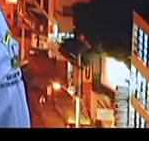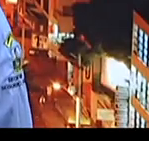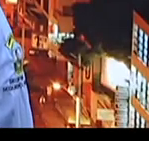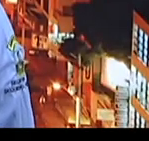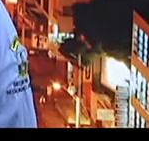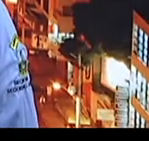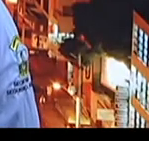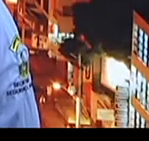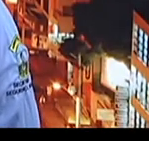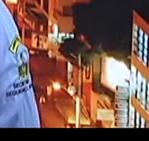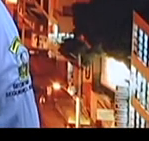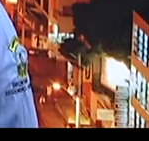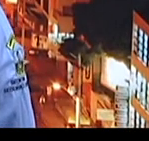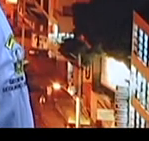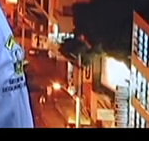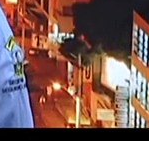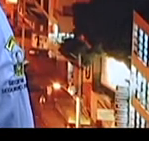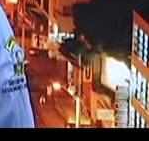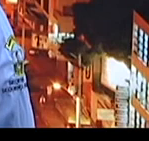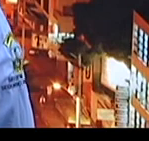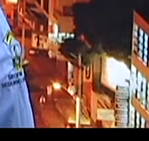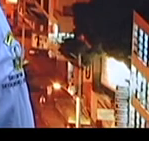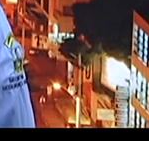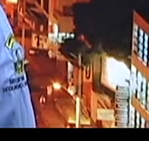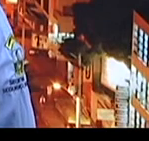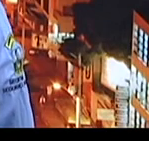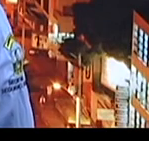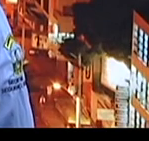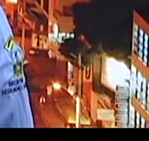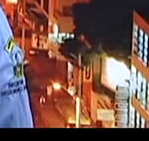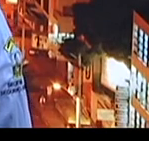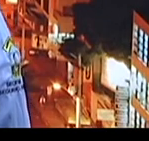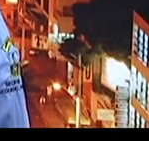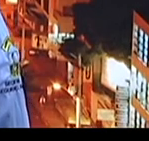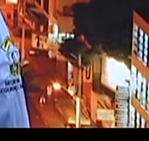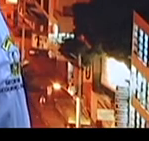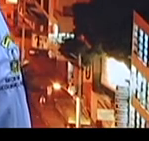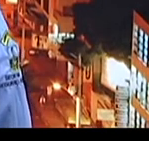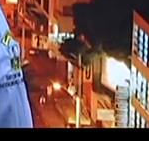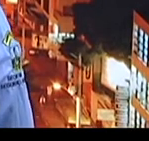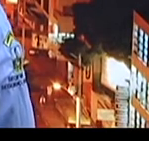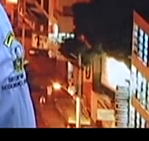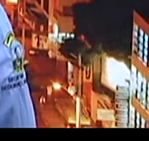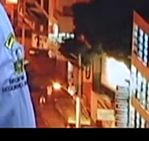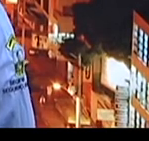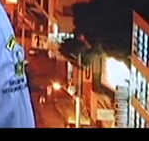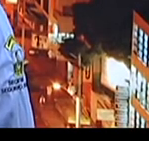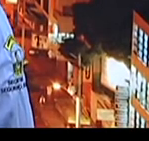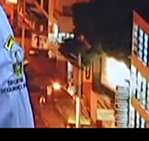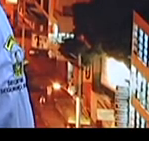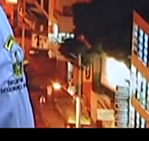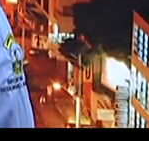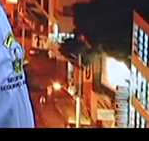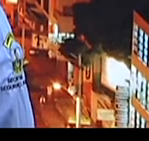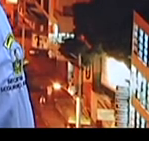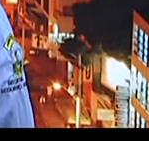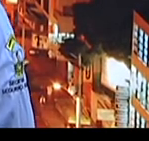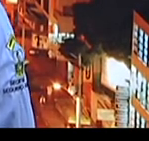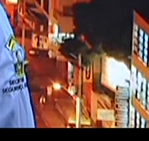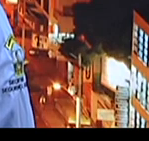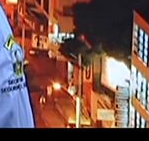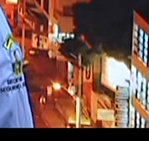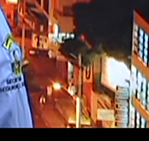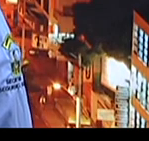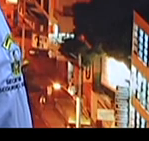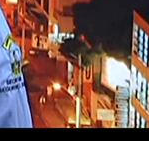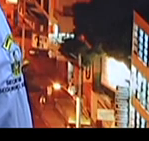A Operação Balada Segura iniciou em Passo Fundo a partir do ano de 2012 e agora nós estamos realizando durante